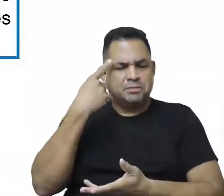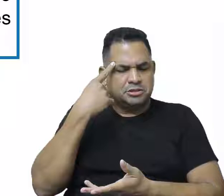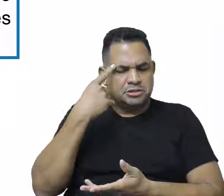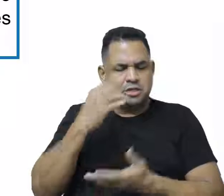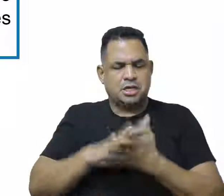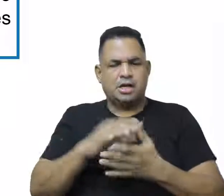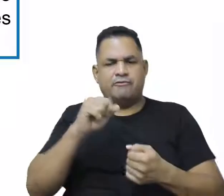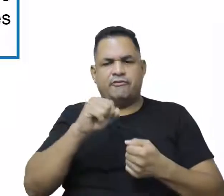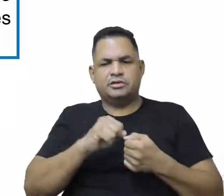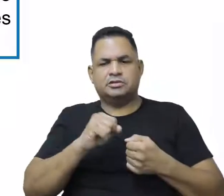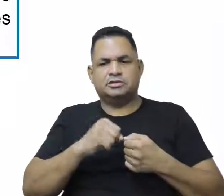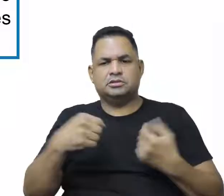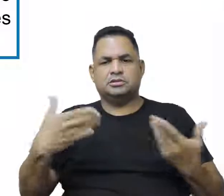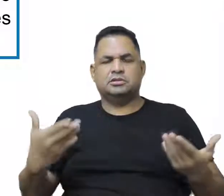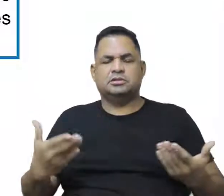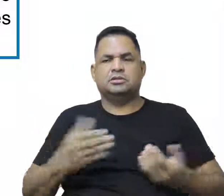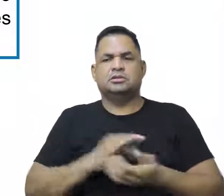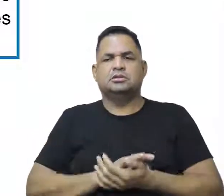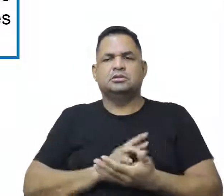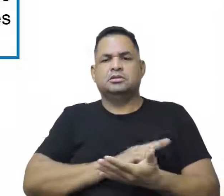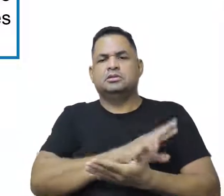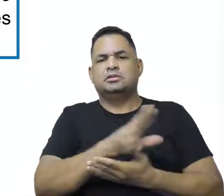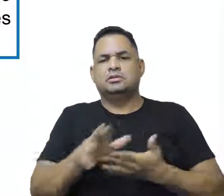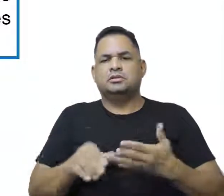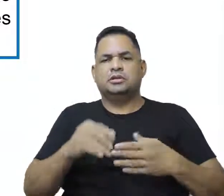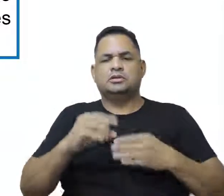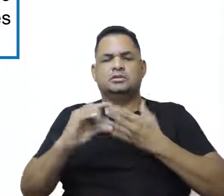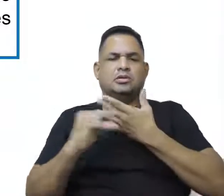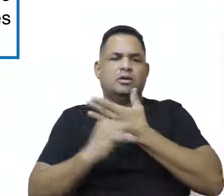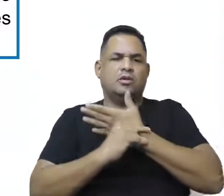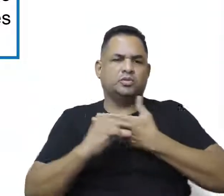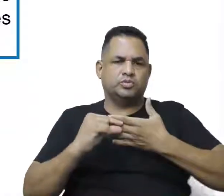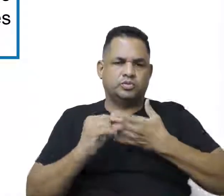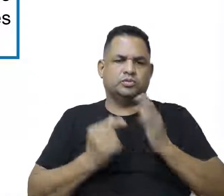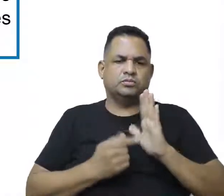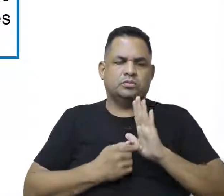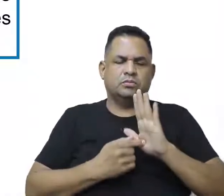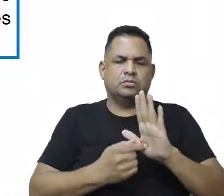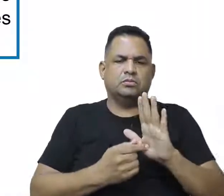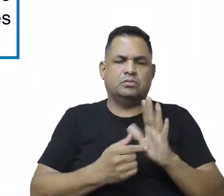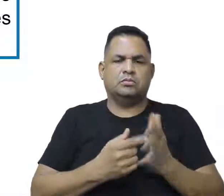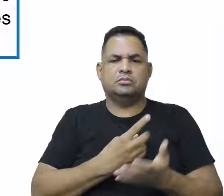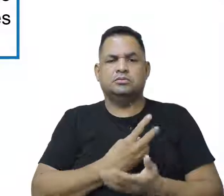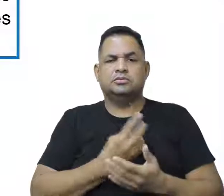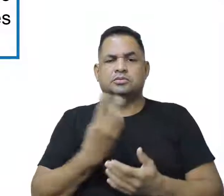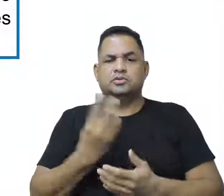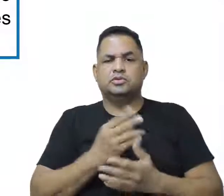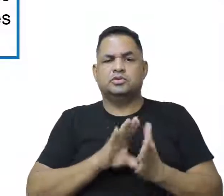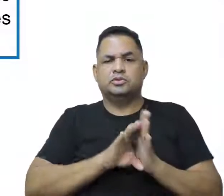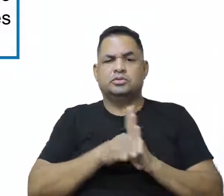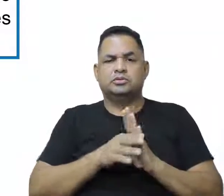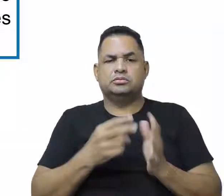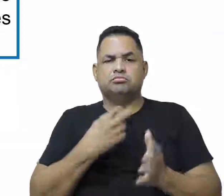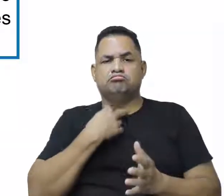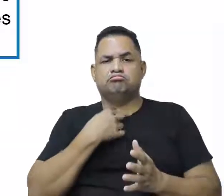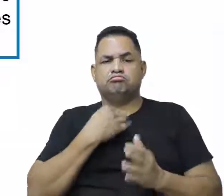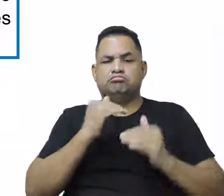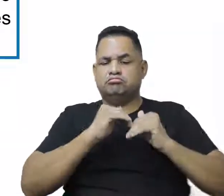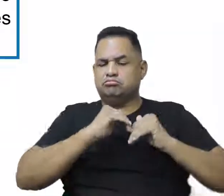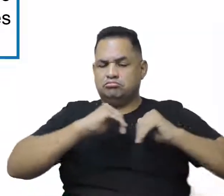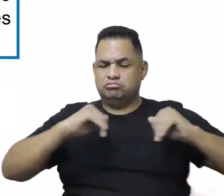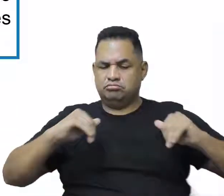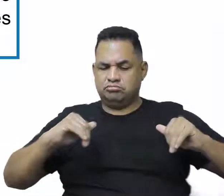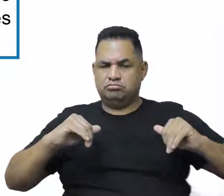agir, né? Então, vários autores procuram demonstrar que esses dois conceitos não podem ser